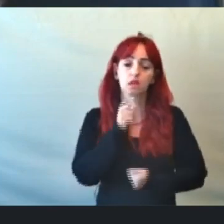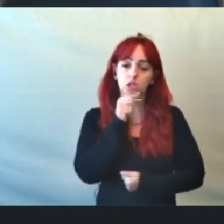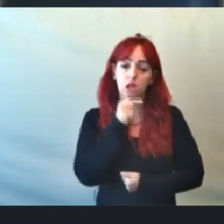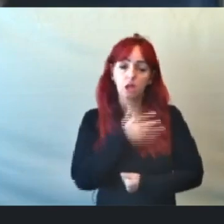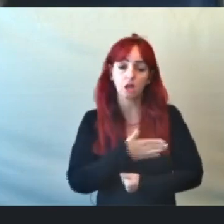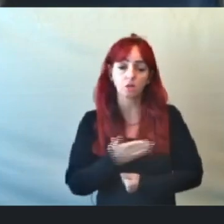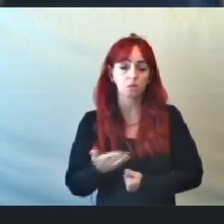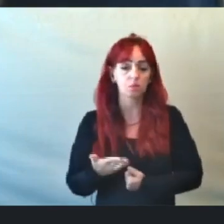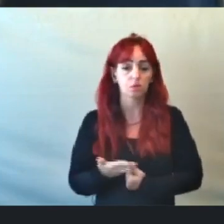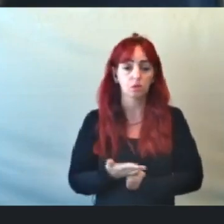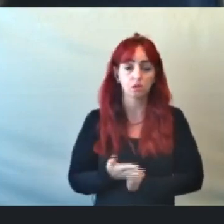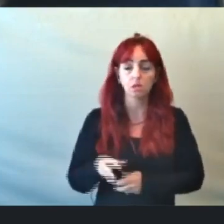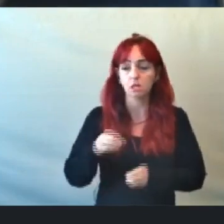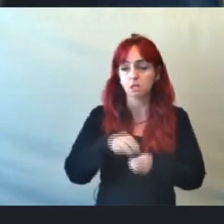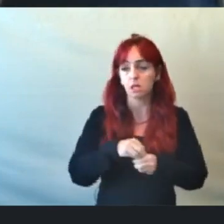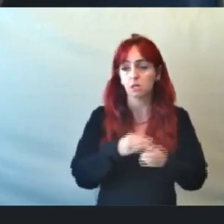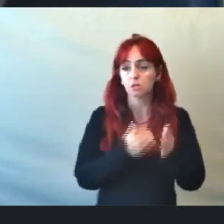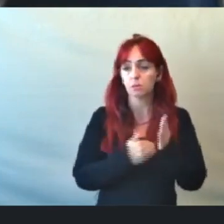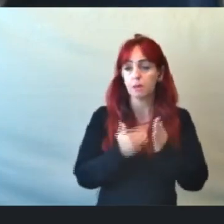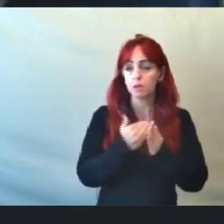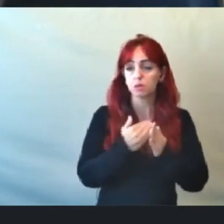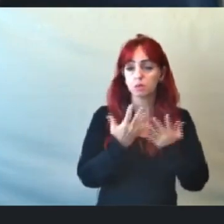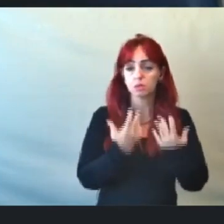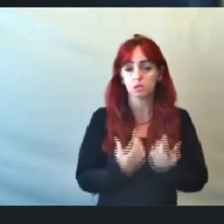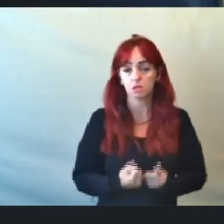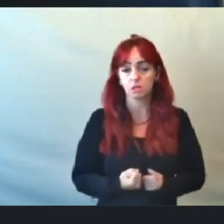padrões aceitáveis.